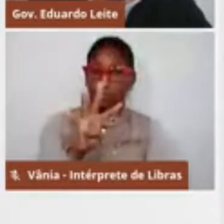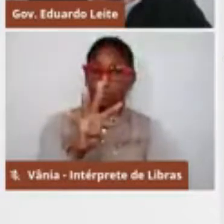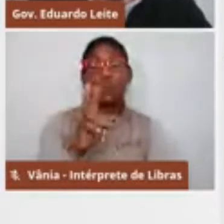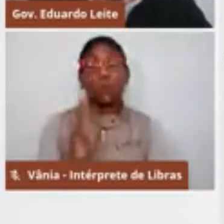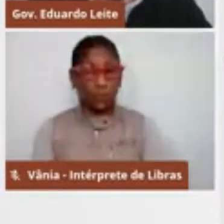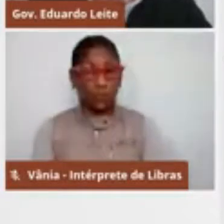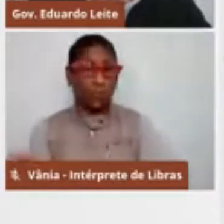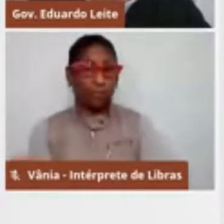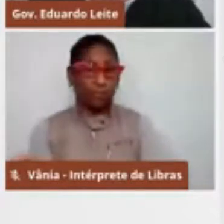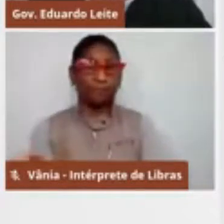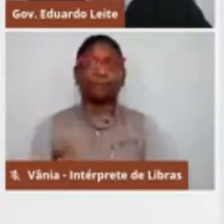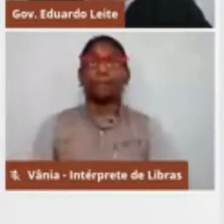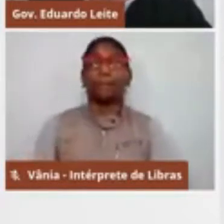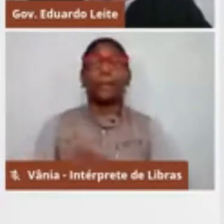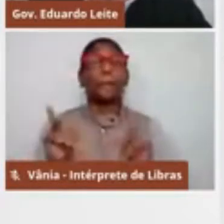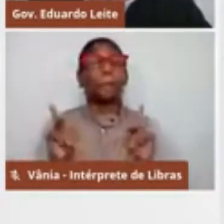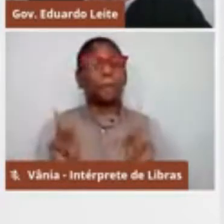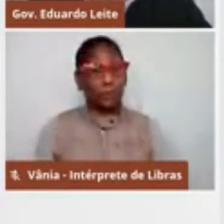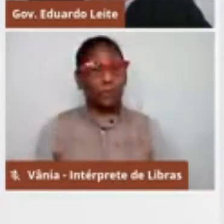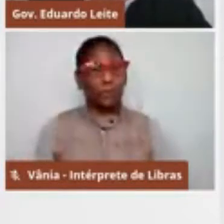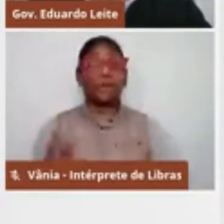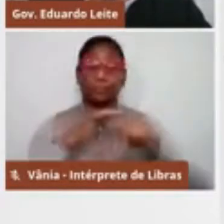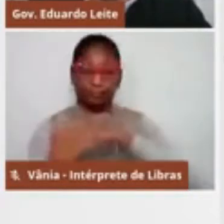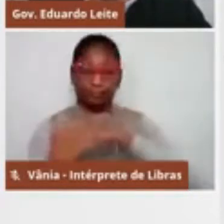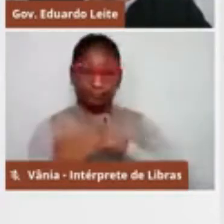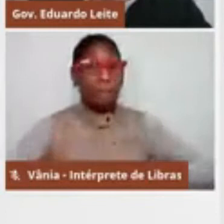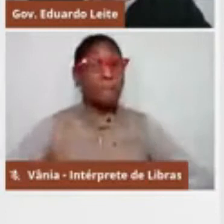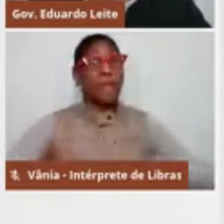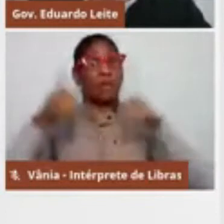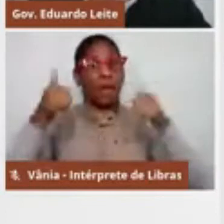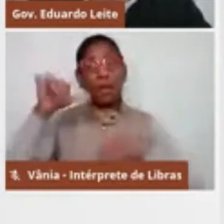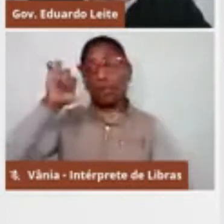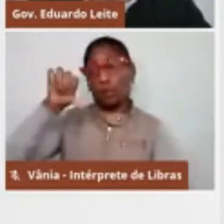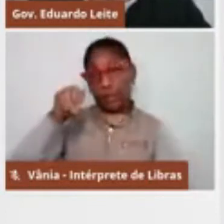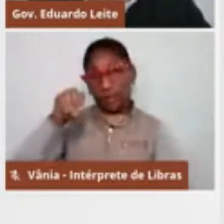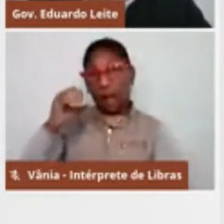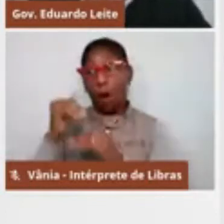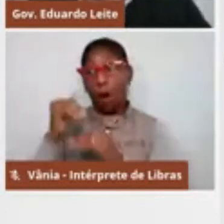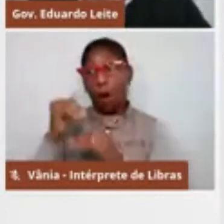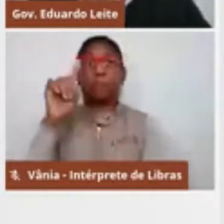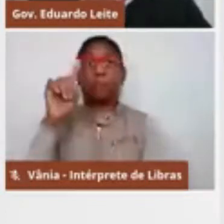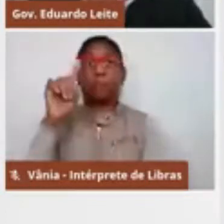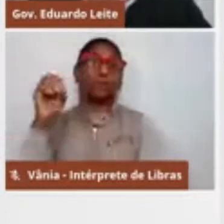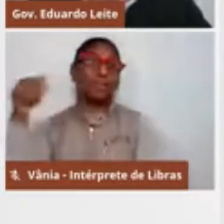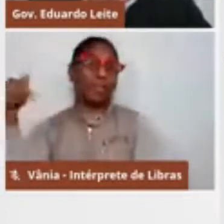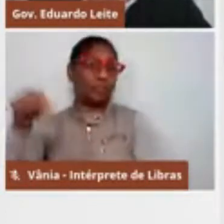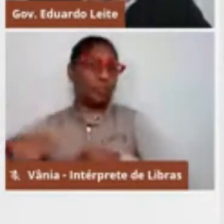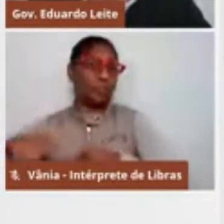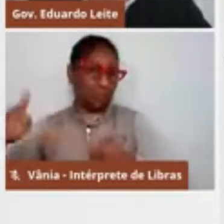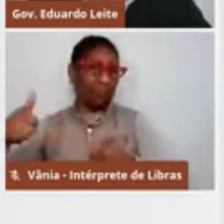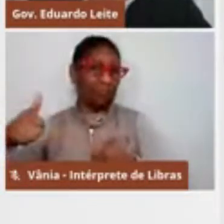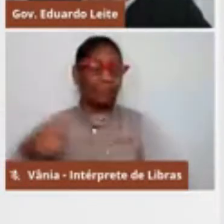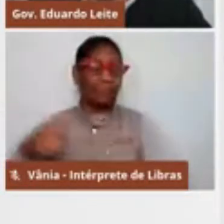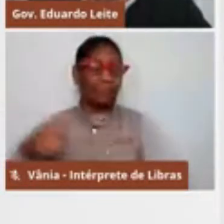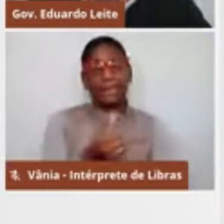o número de casos recuperados foi de 90 para 107, o de ativos de 63